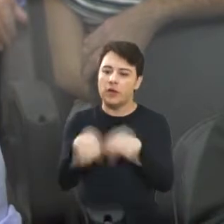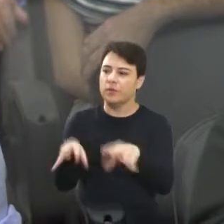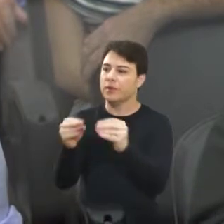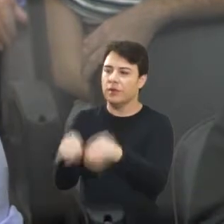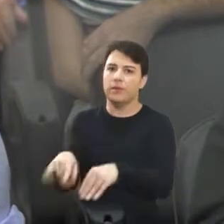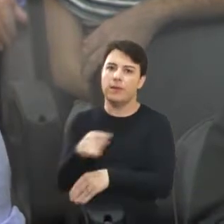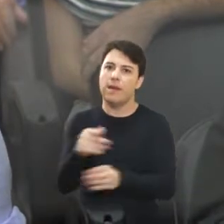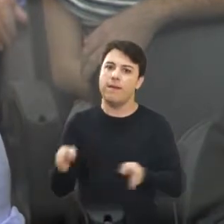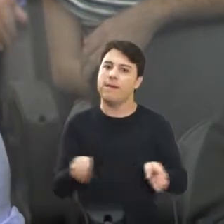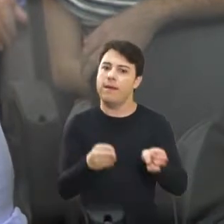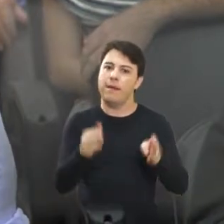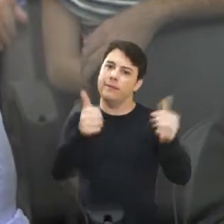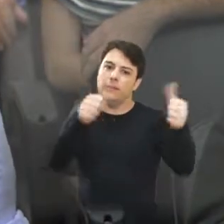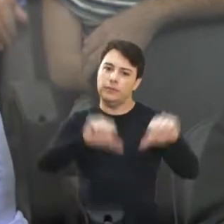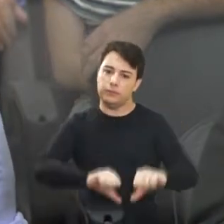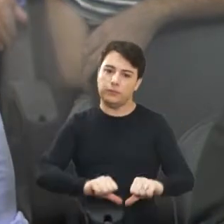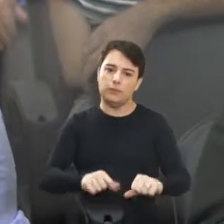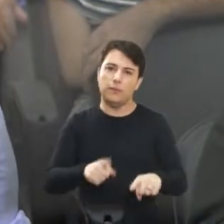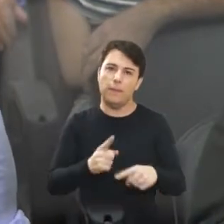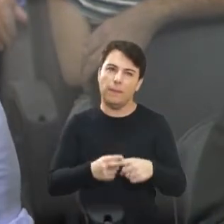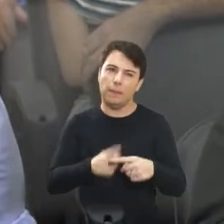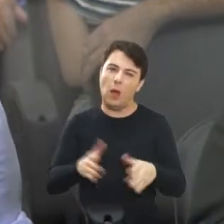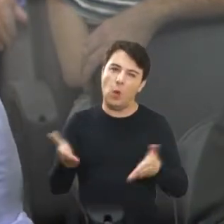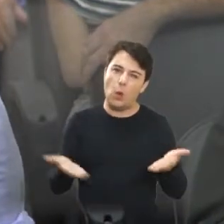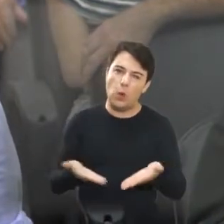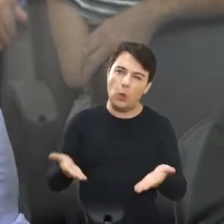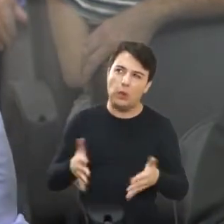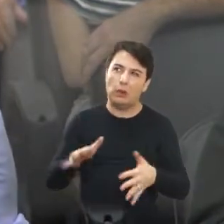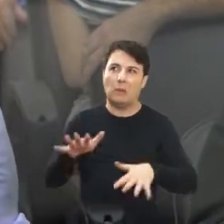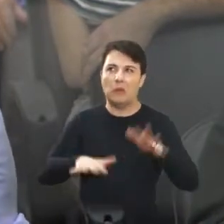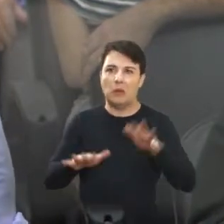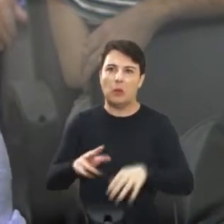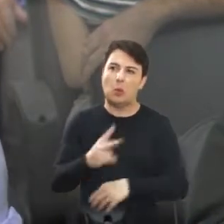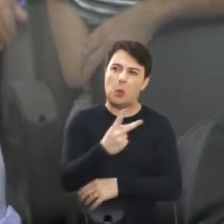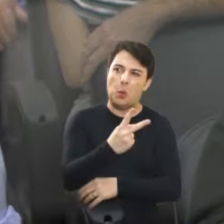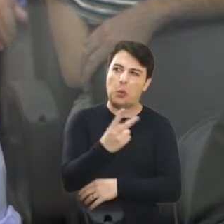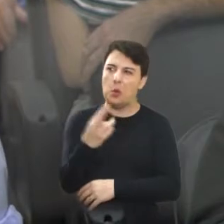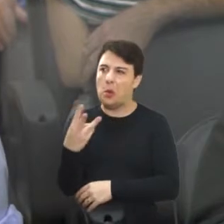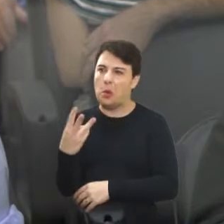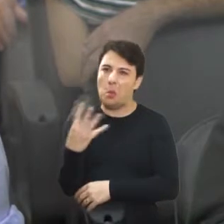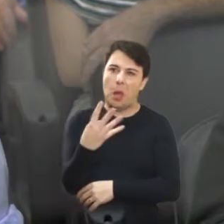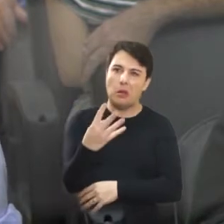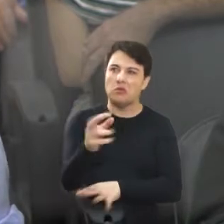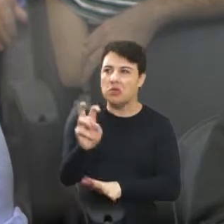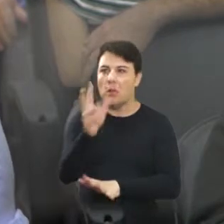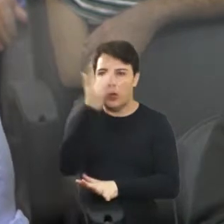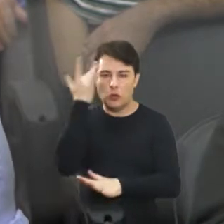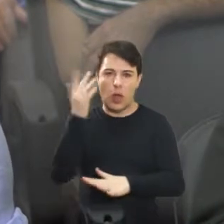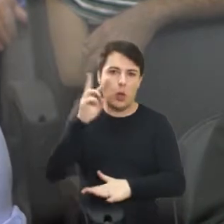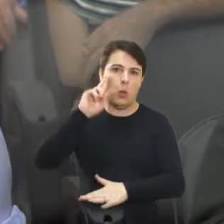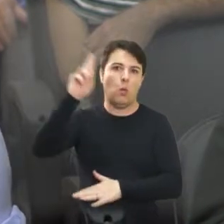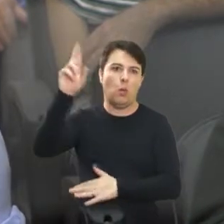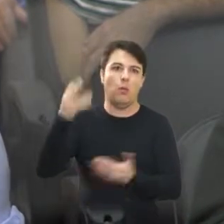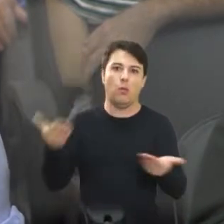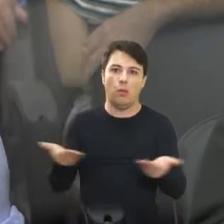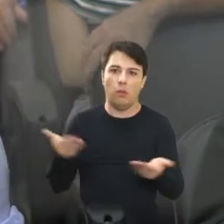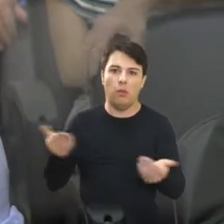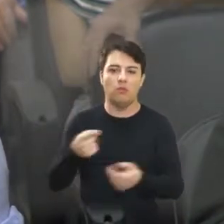região, né? Porque hoje deve ser de 2 ou 3, 4, 5 proprietários, transformar essa região